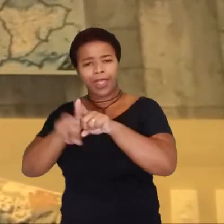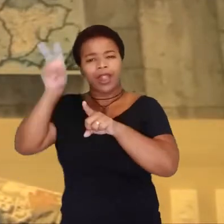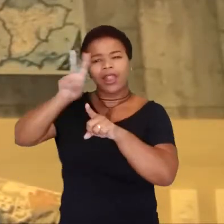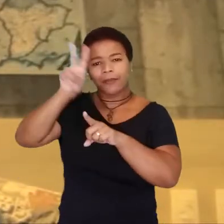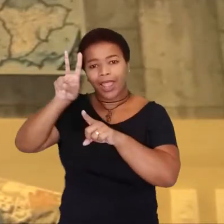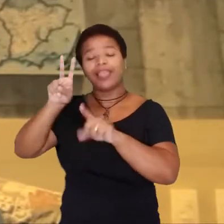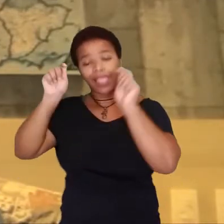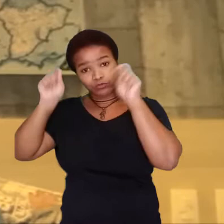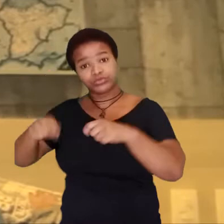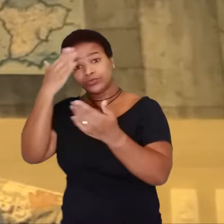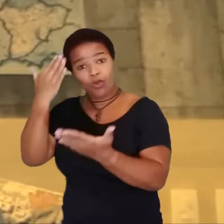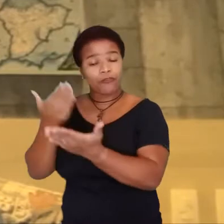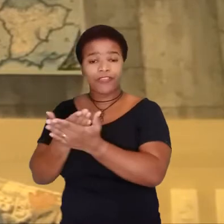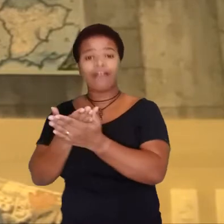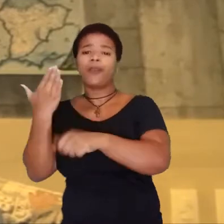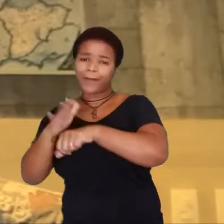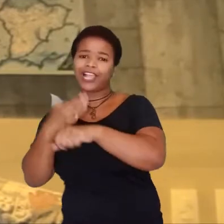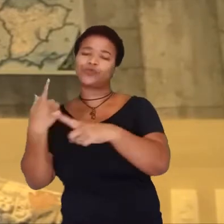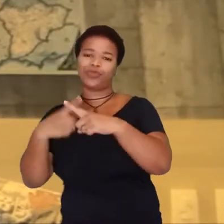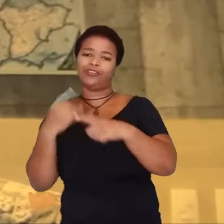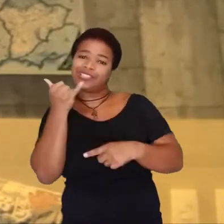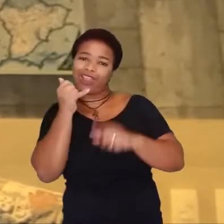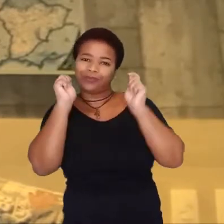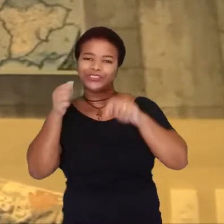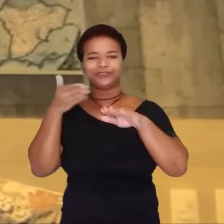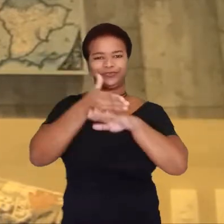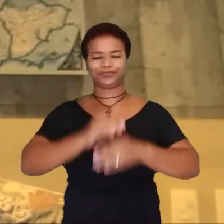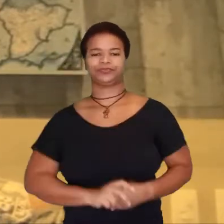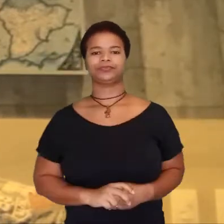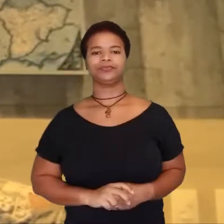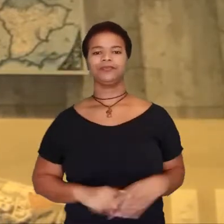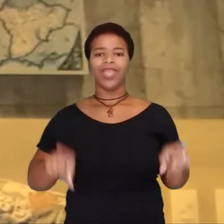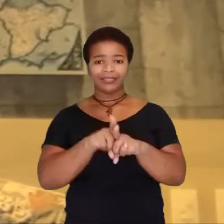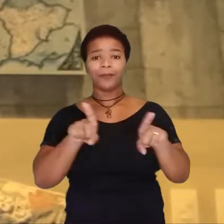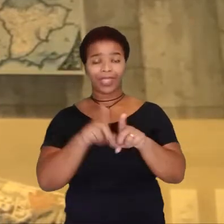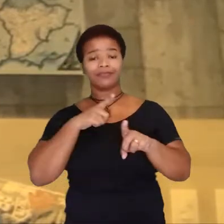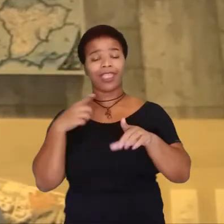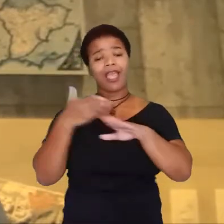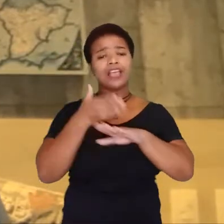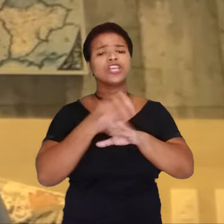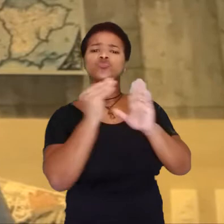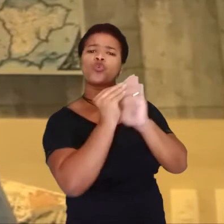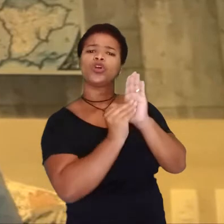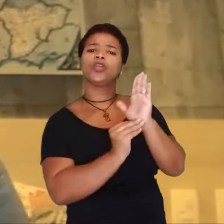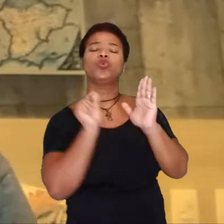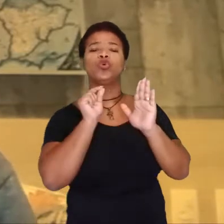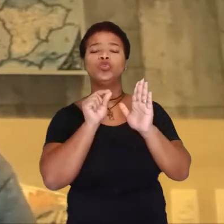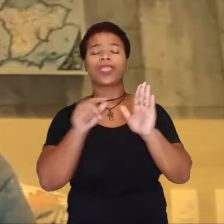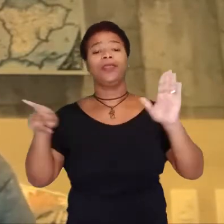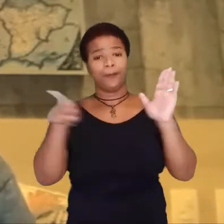de forma confiável e prática, já que ele vai poder acessar pelo seu celular. Além disso, ele terá acesso a conteúdos como